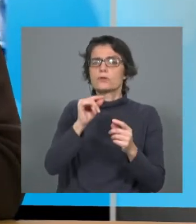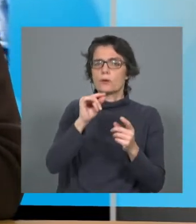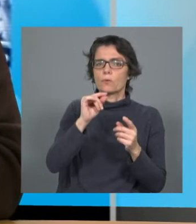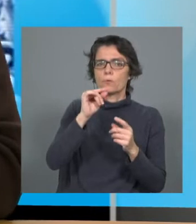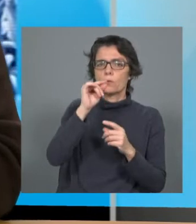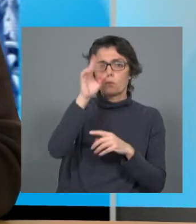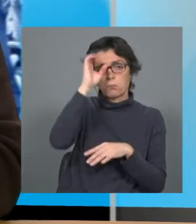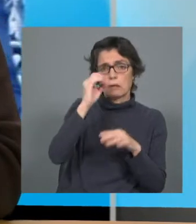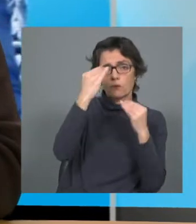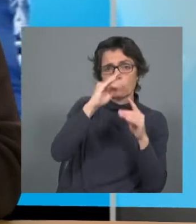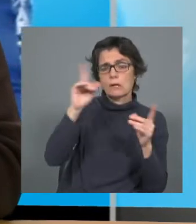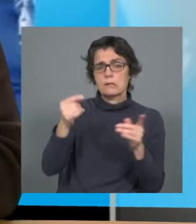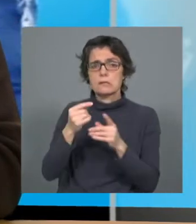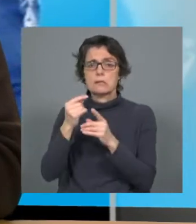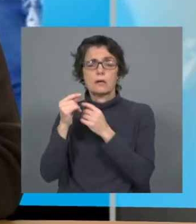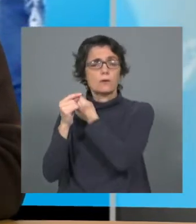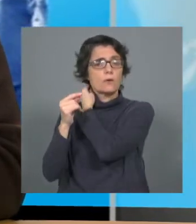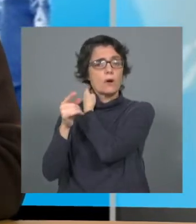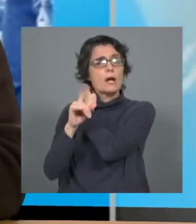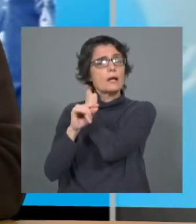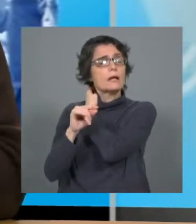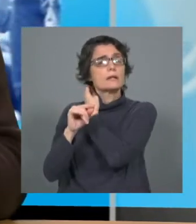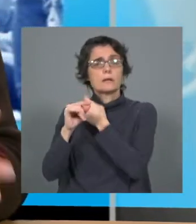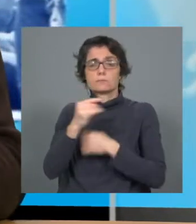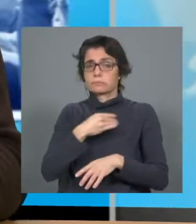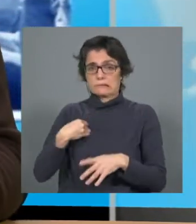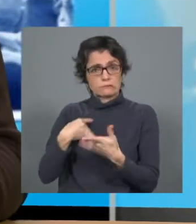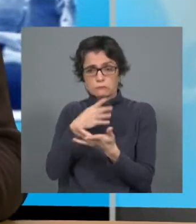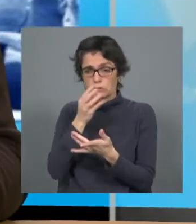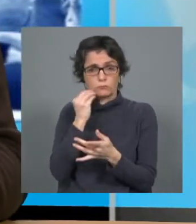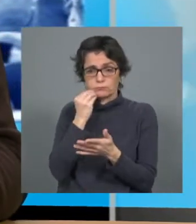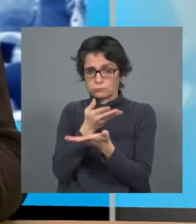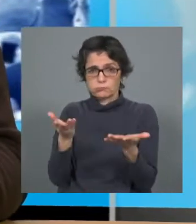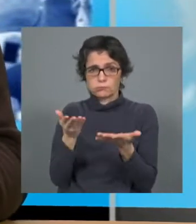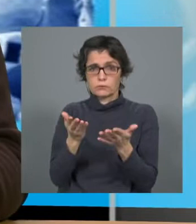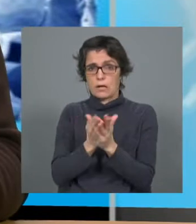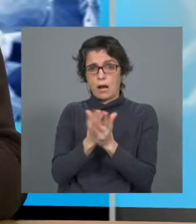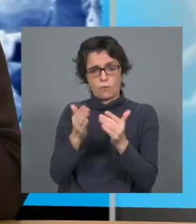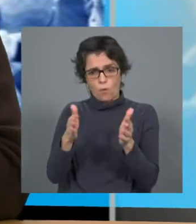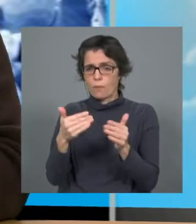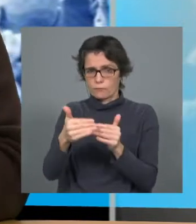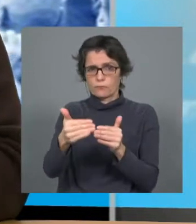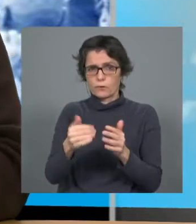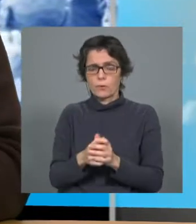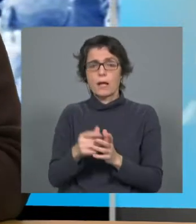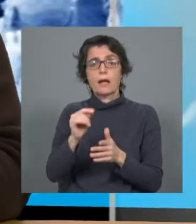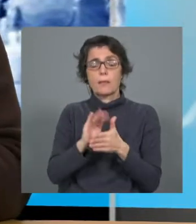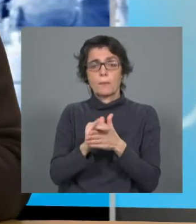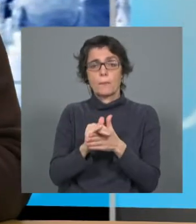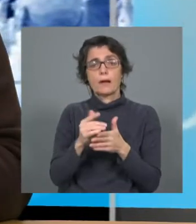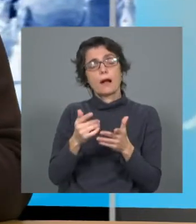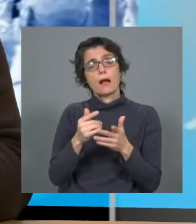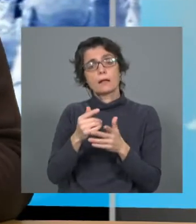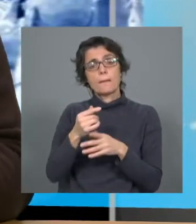Ministra da Saúde e esta semana houve esta carta aberta ao Primeiro-Ministro, ao